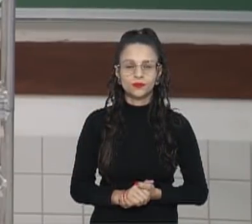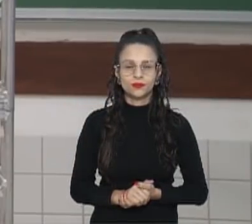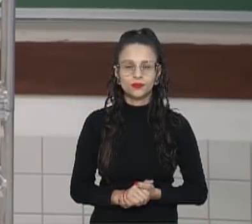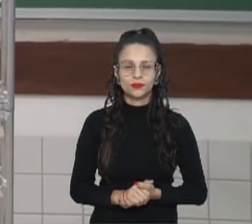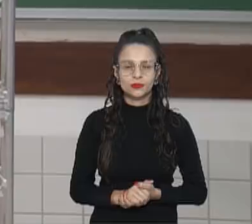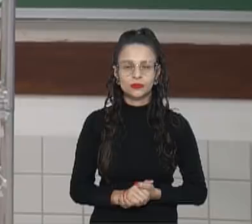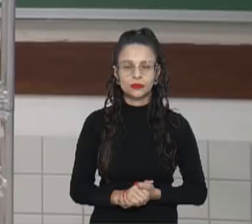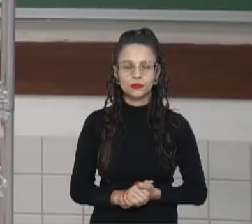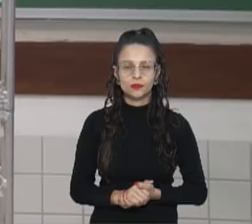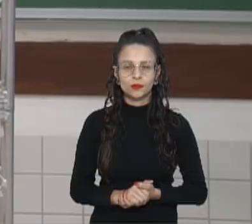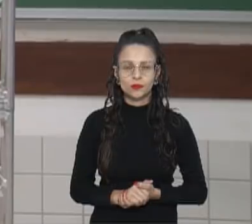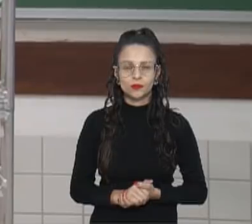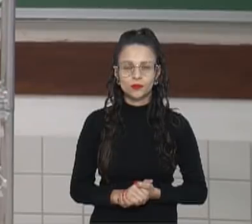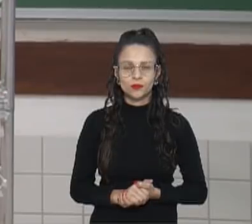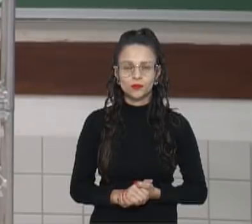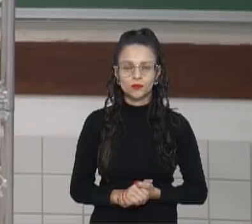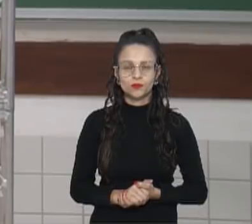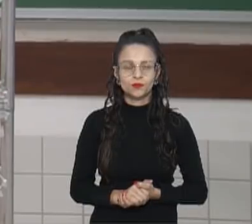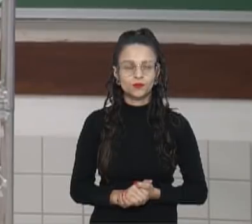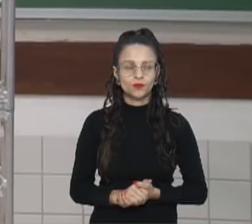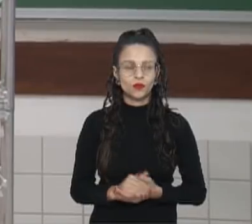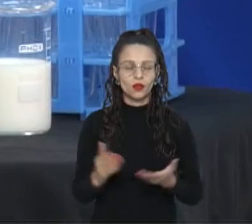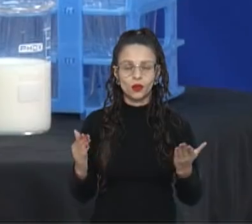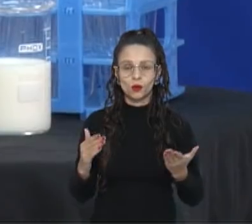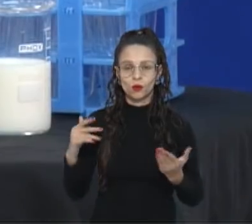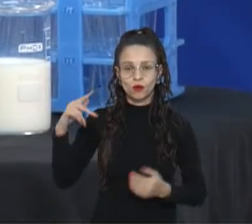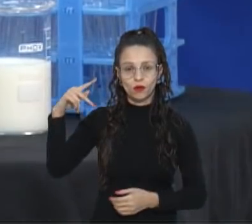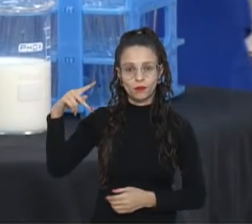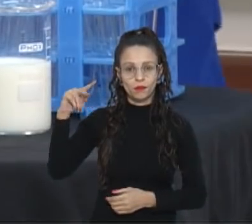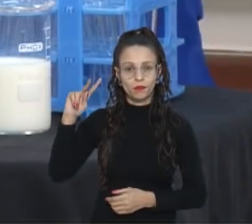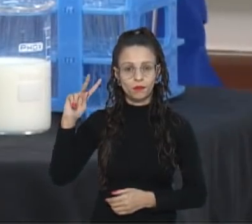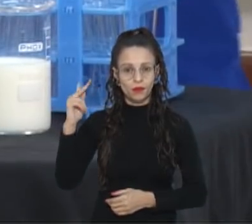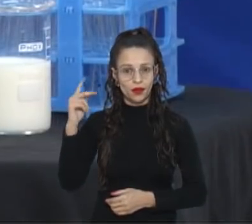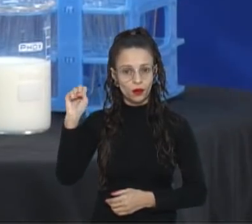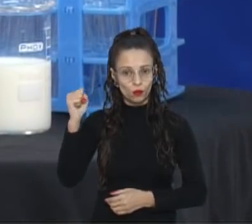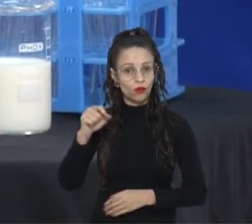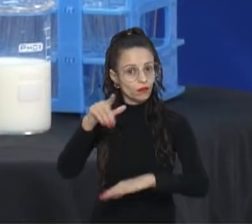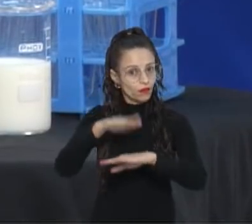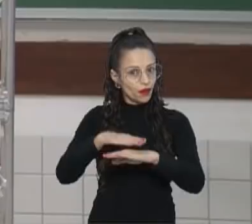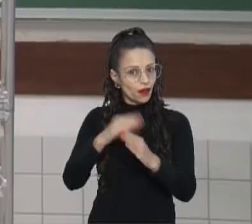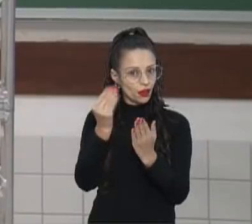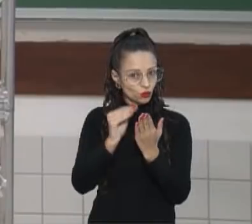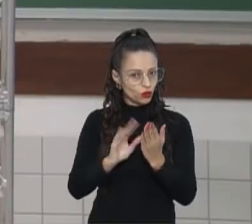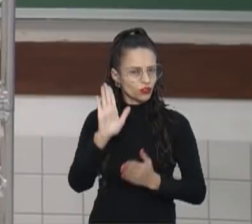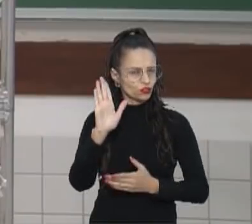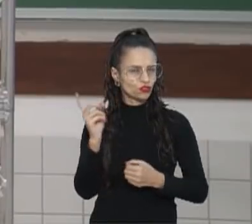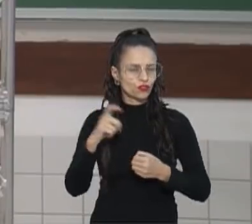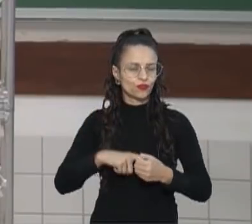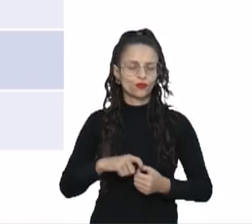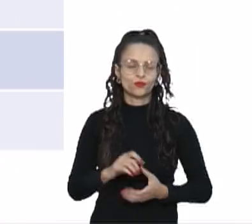Olá. Agora nós temos um pH de 8. Anota aí, eu já venho mais uma vez.